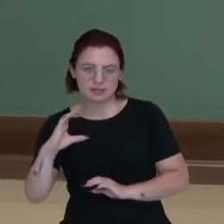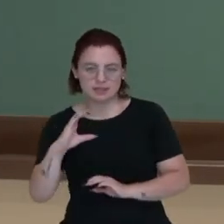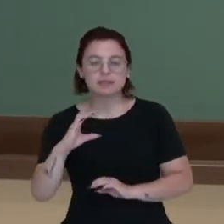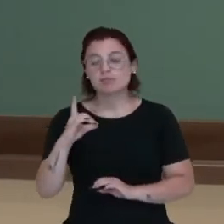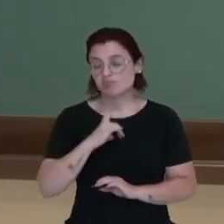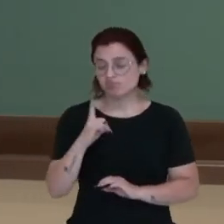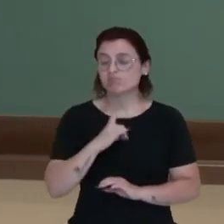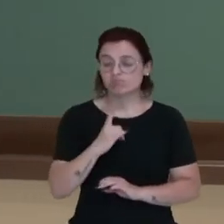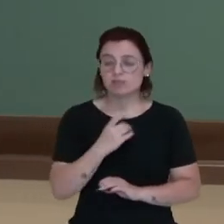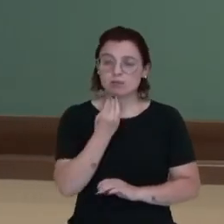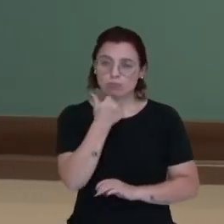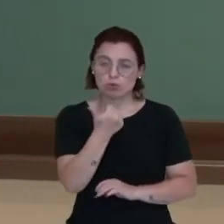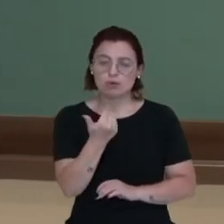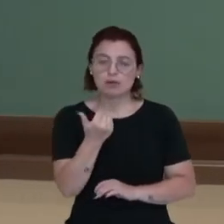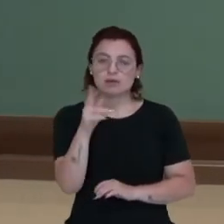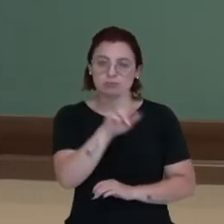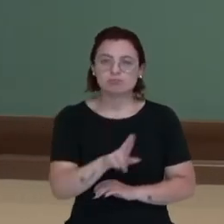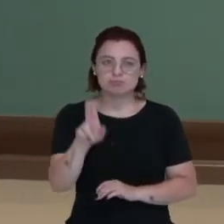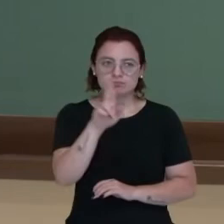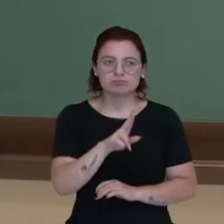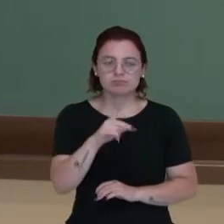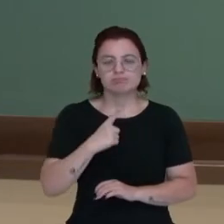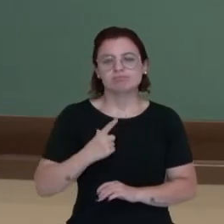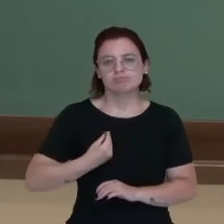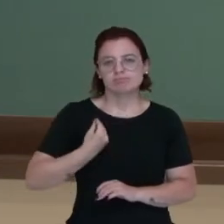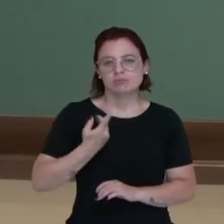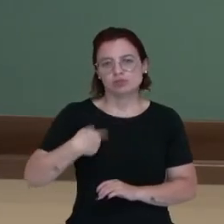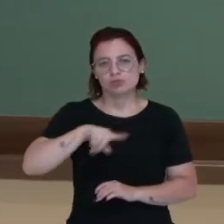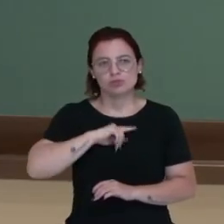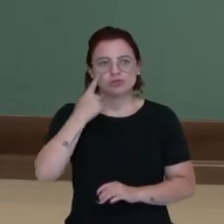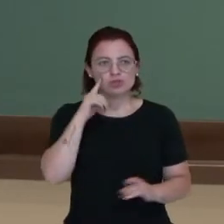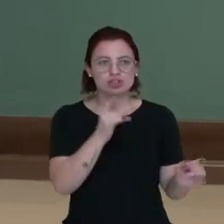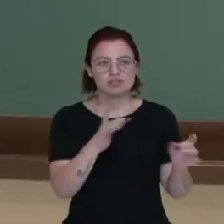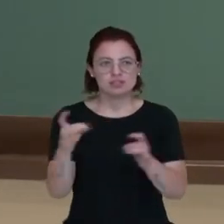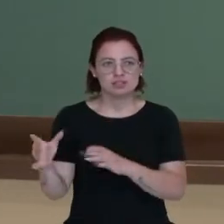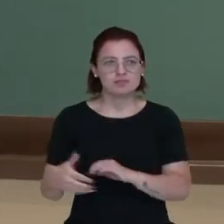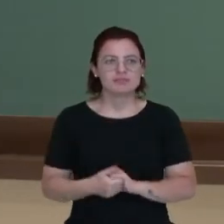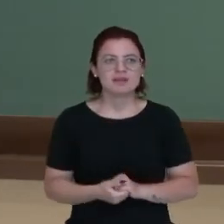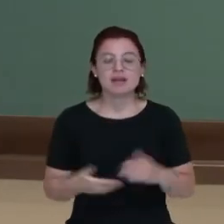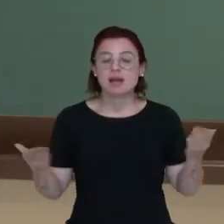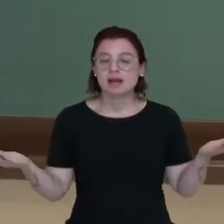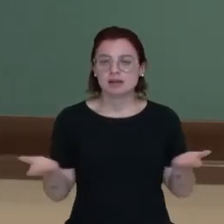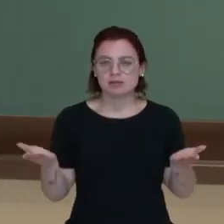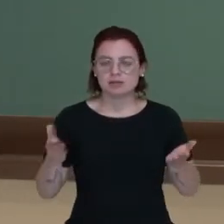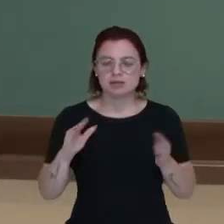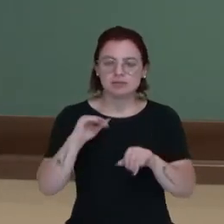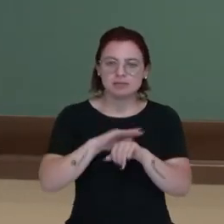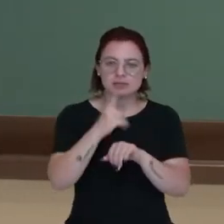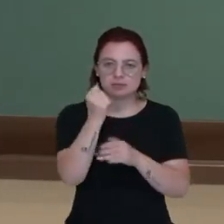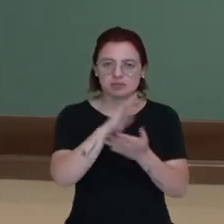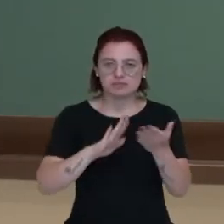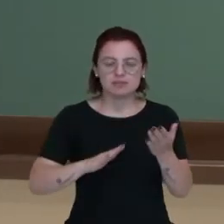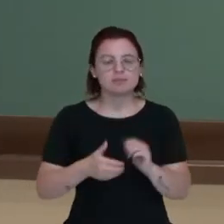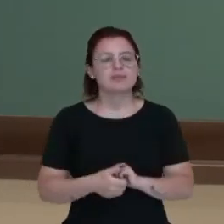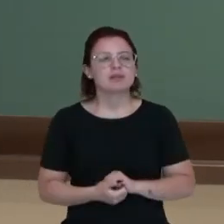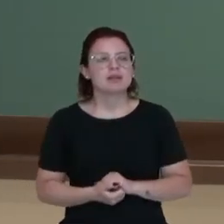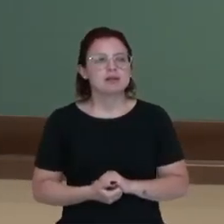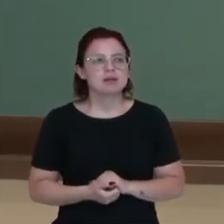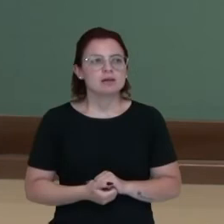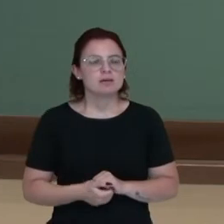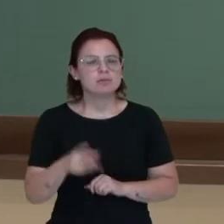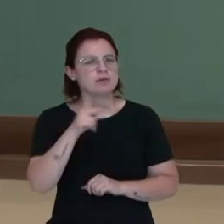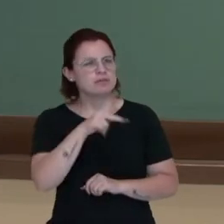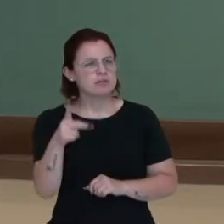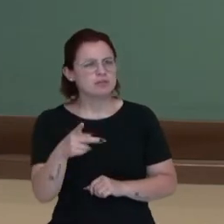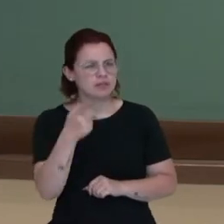uma boa aplicação, uma boa presença no nosso dia a dia aí. Professor, buenas, professor. Isso aí é